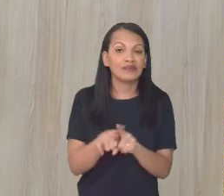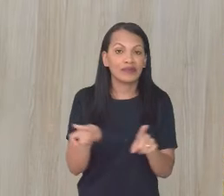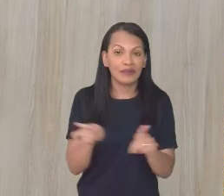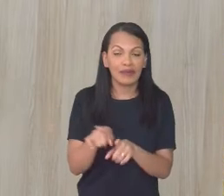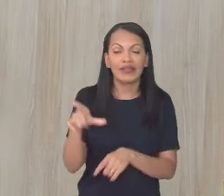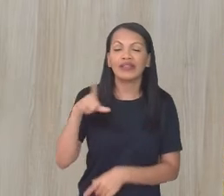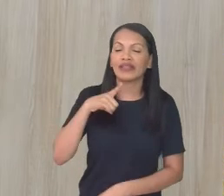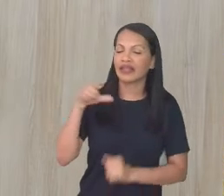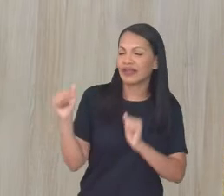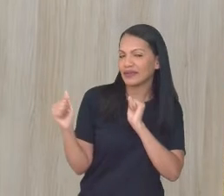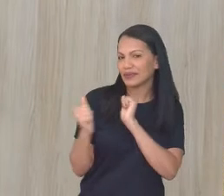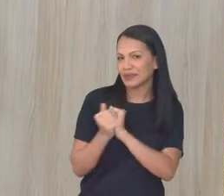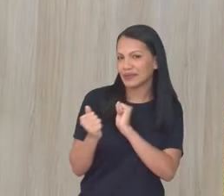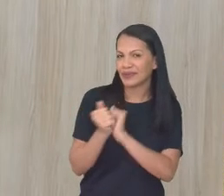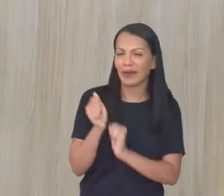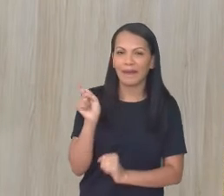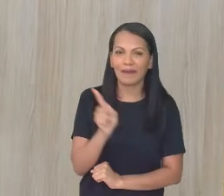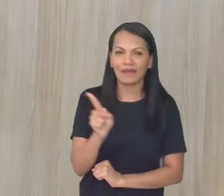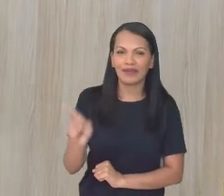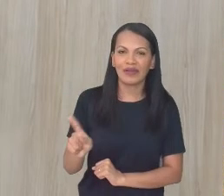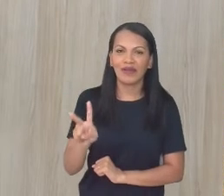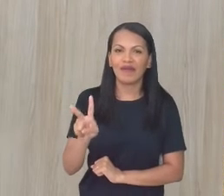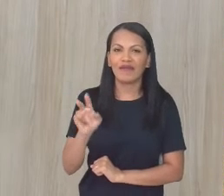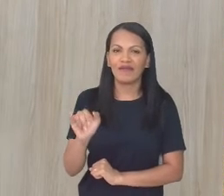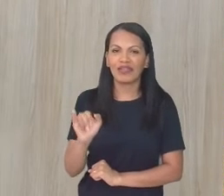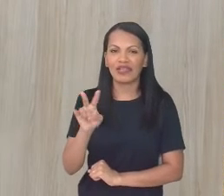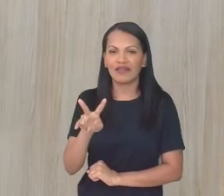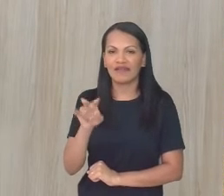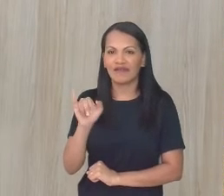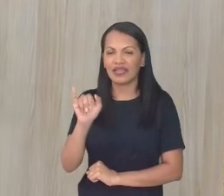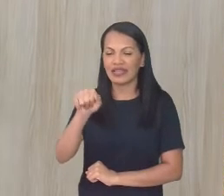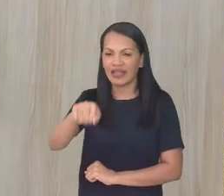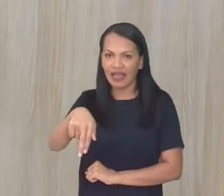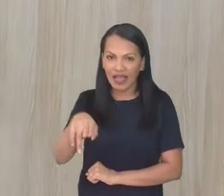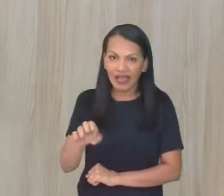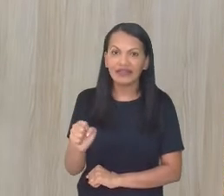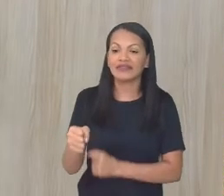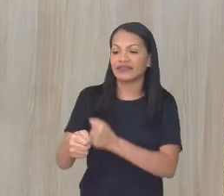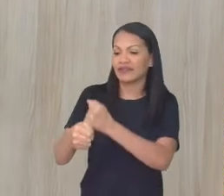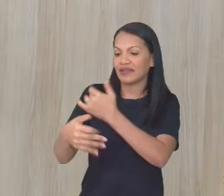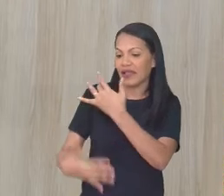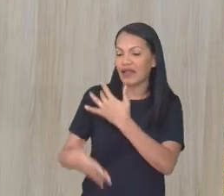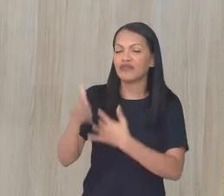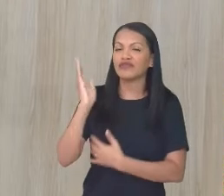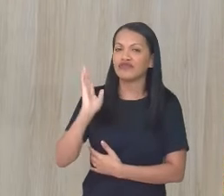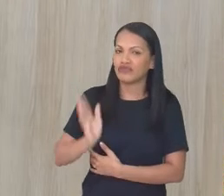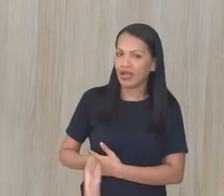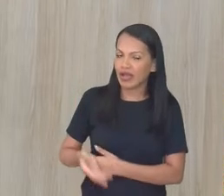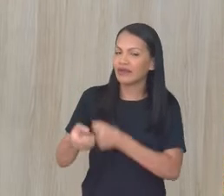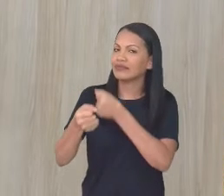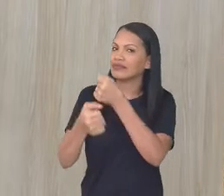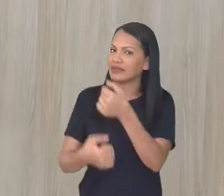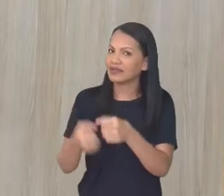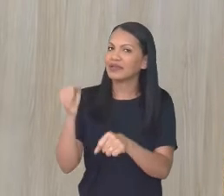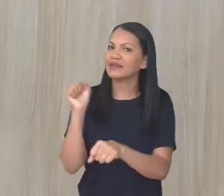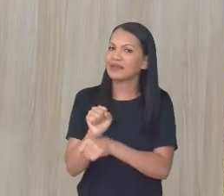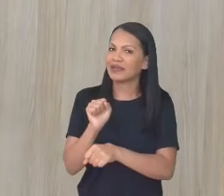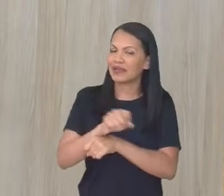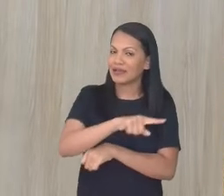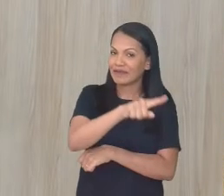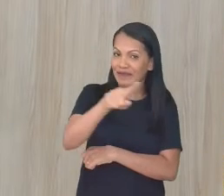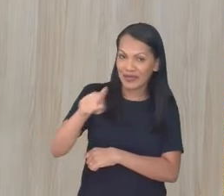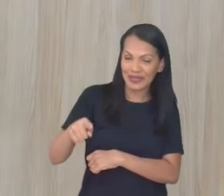tenho comigo a professora Viviane Santos, que estará aqui no chat, já está no chat, fazendo